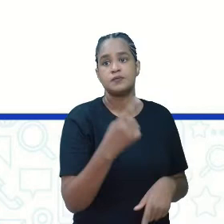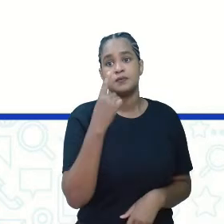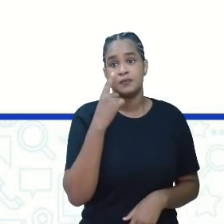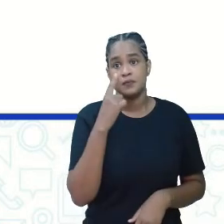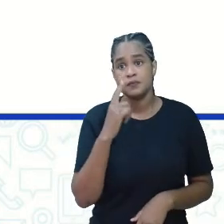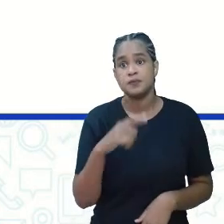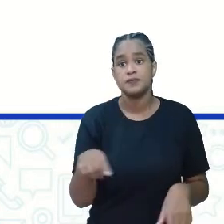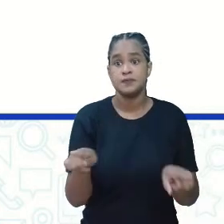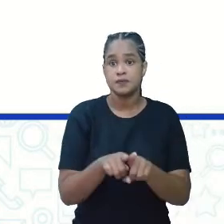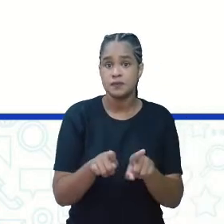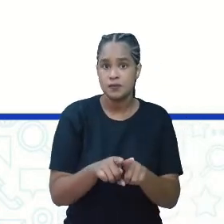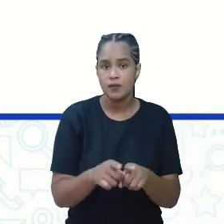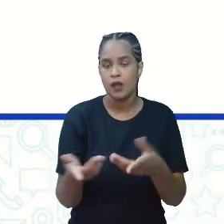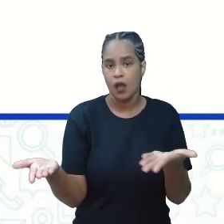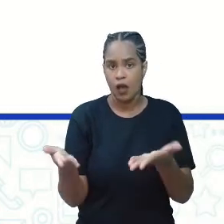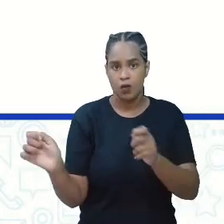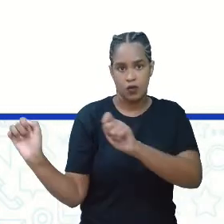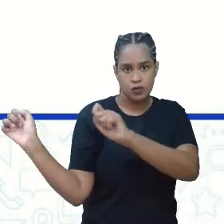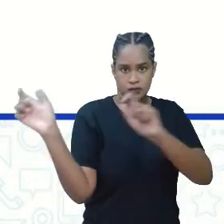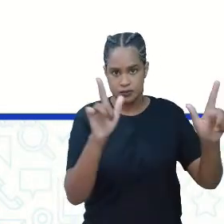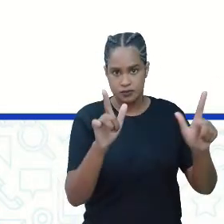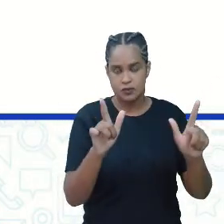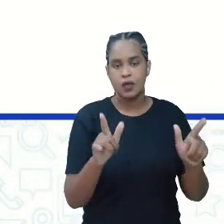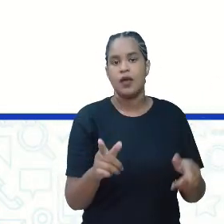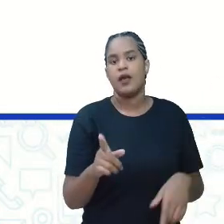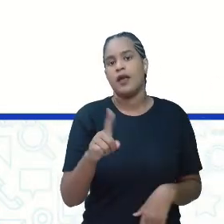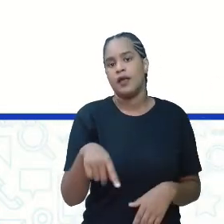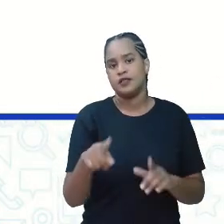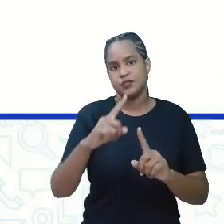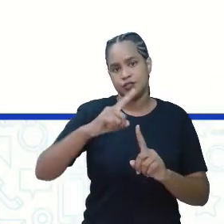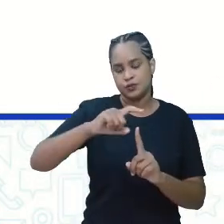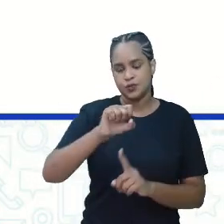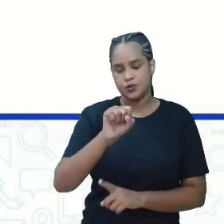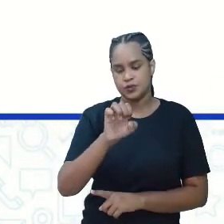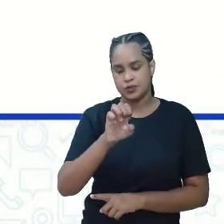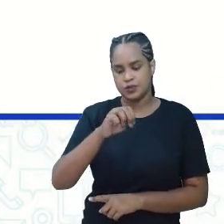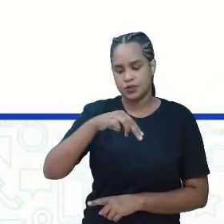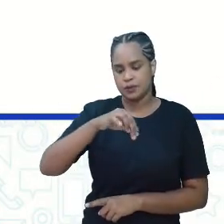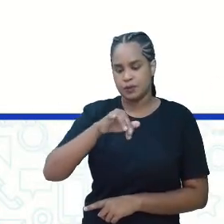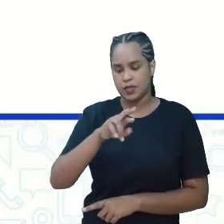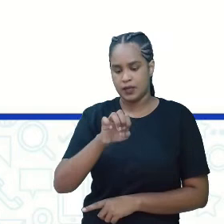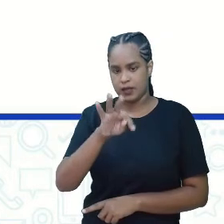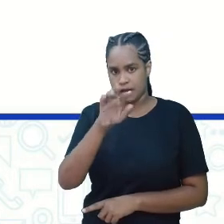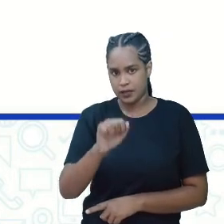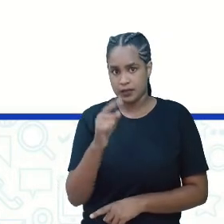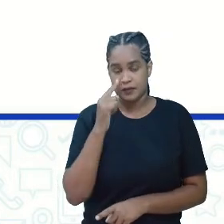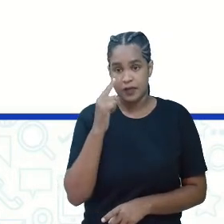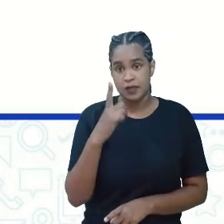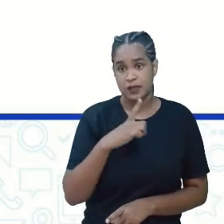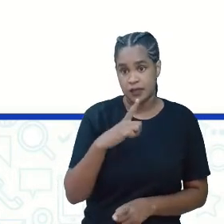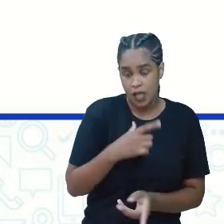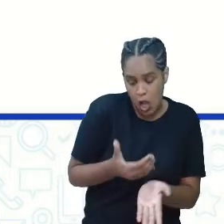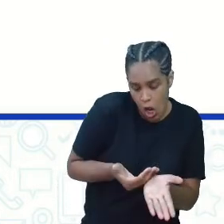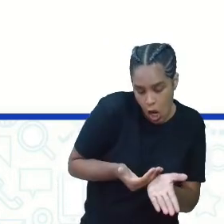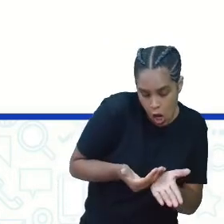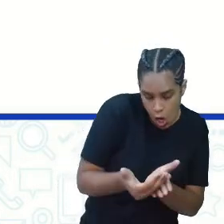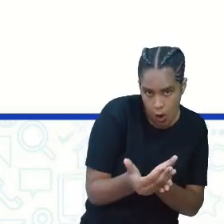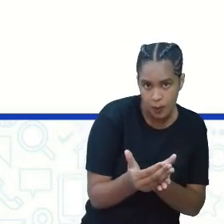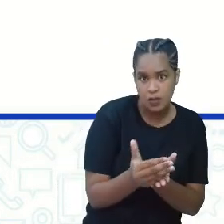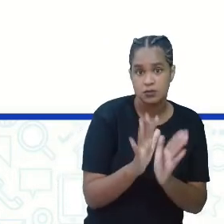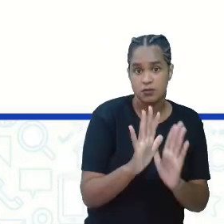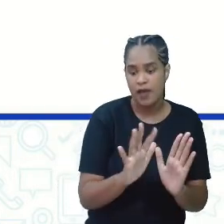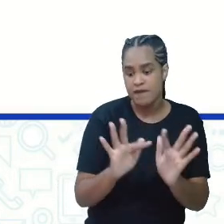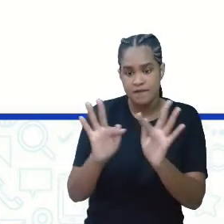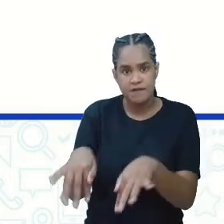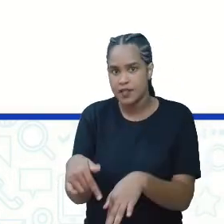escrevi uma semi-reta, ou seja, agora ele tem um começo, tá bom? Mas não tem um fim. E aí a gente